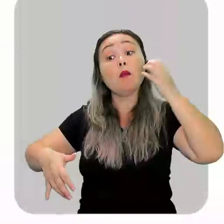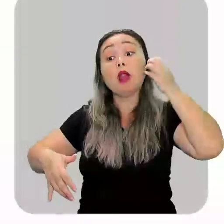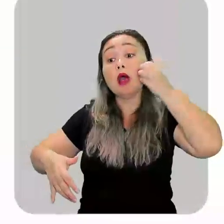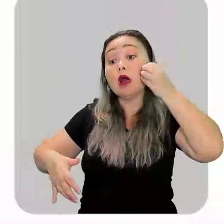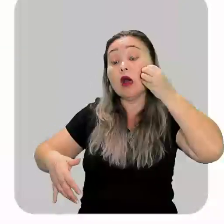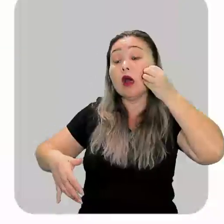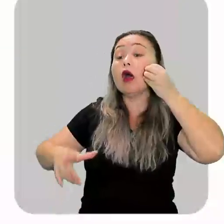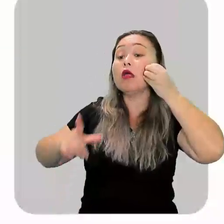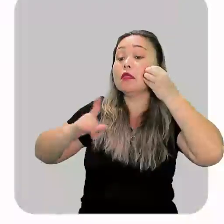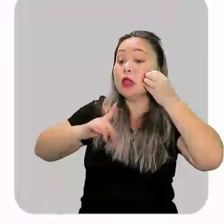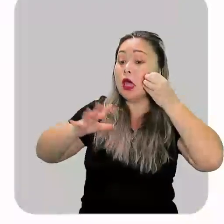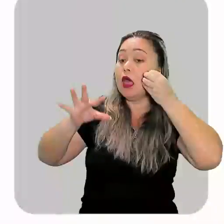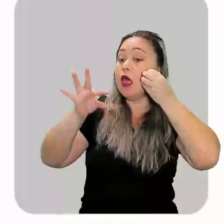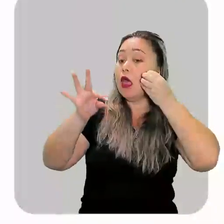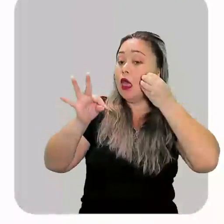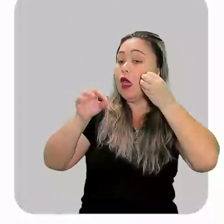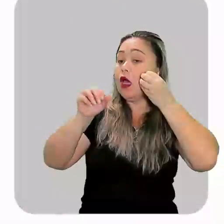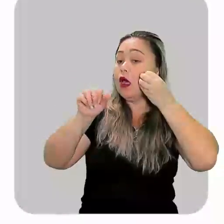são tarifadas